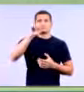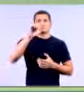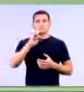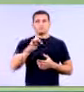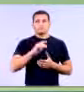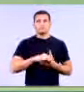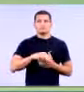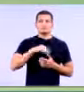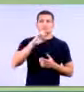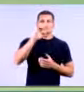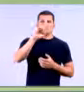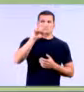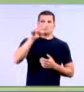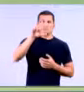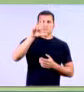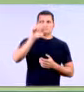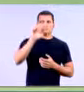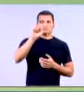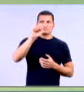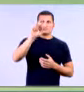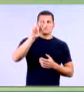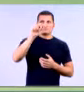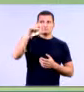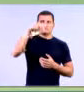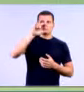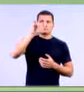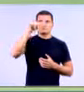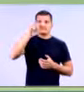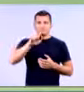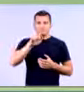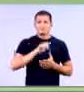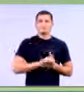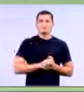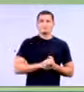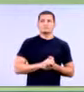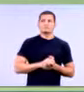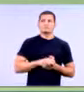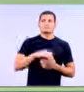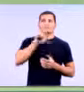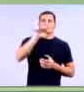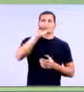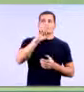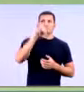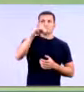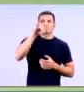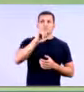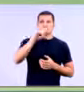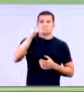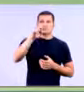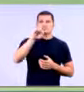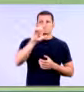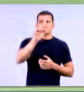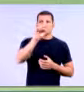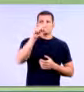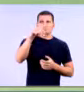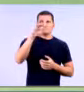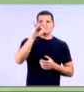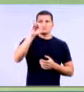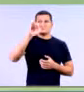o e-learning, o semipresencial e o sistema de tutoria. E quais são os princípios regentes desse